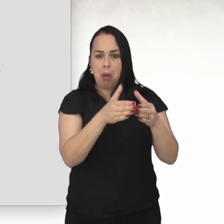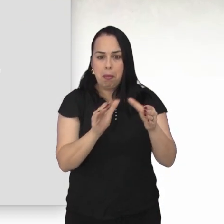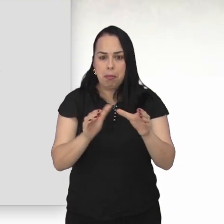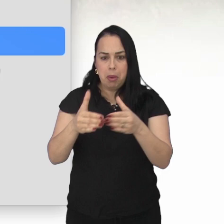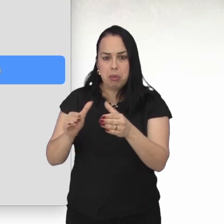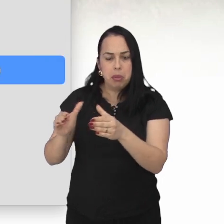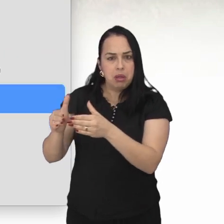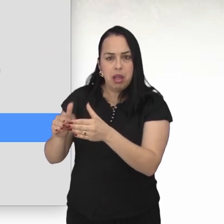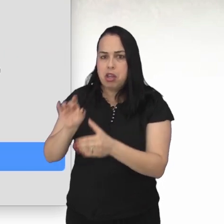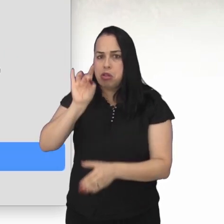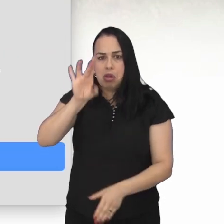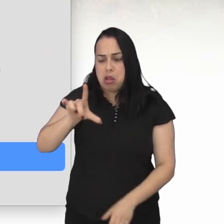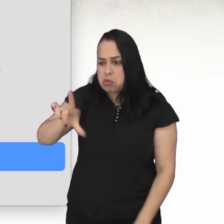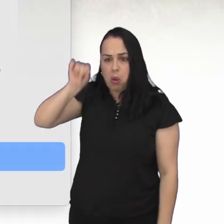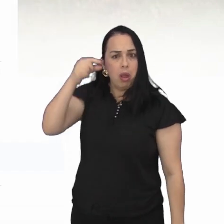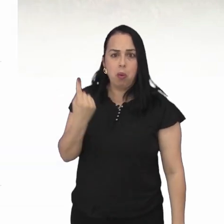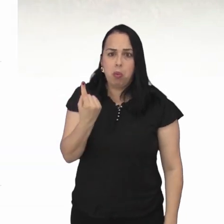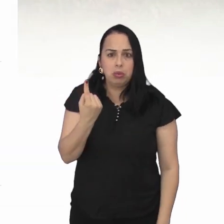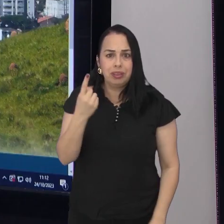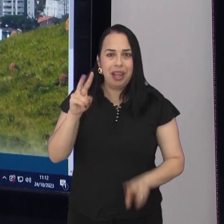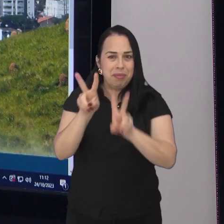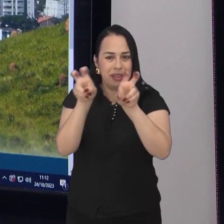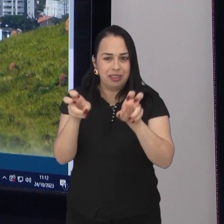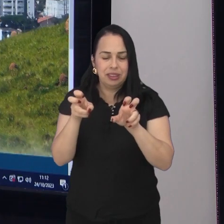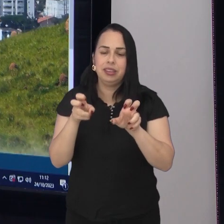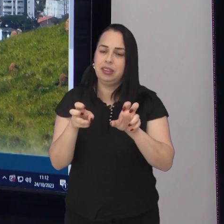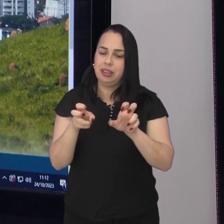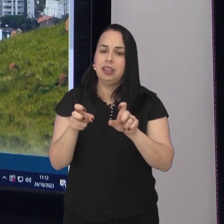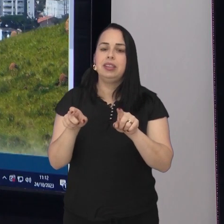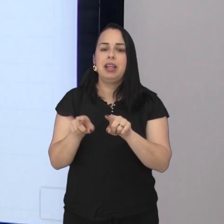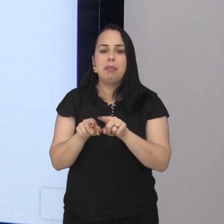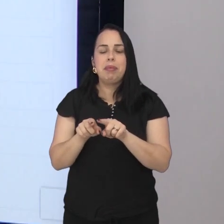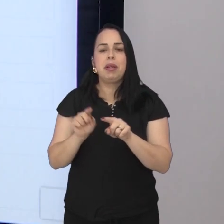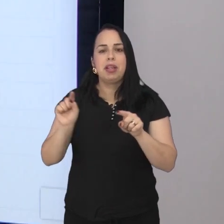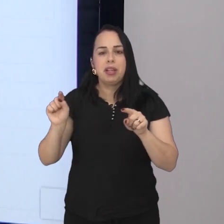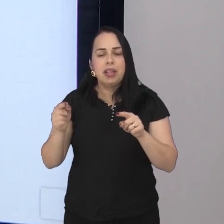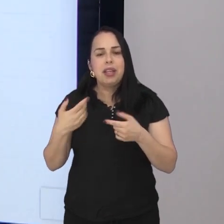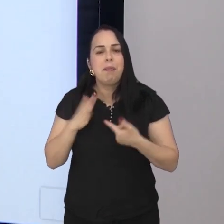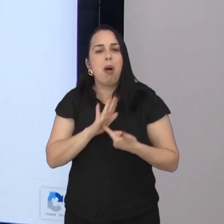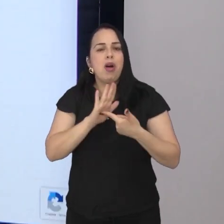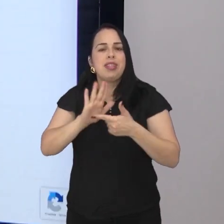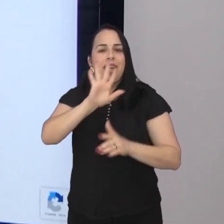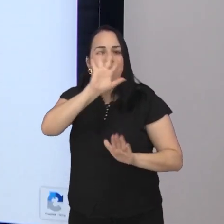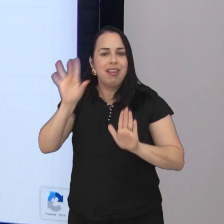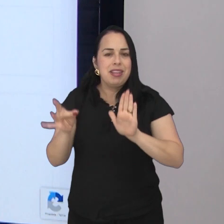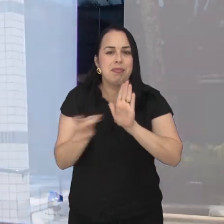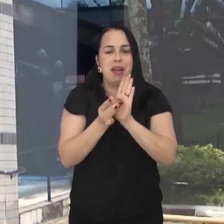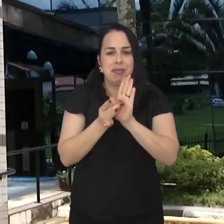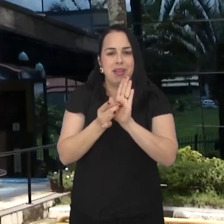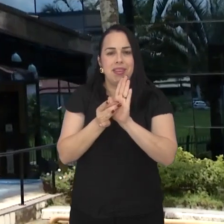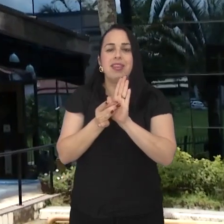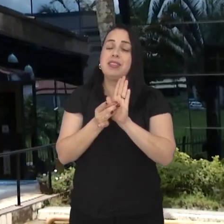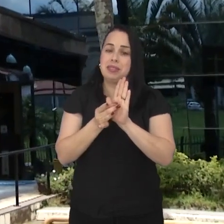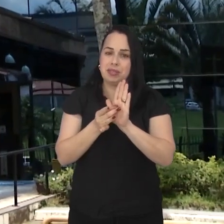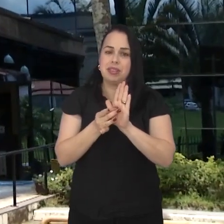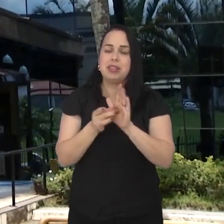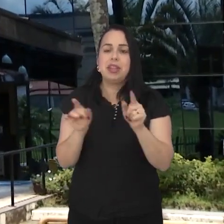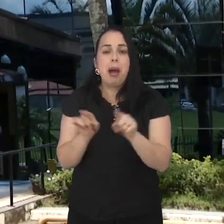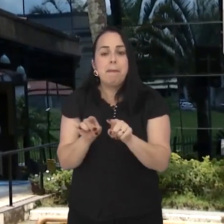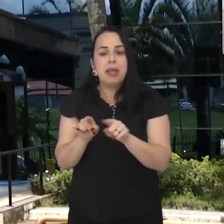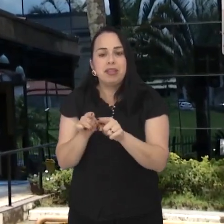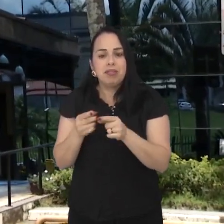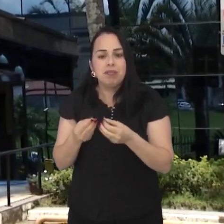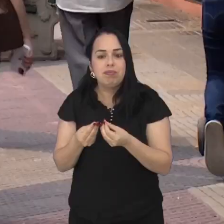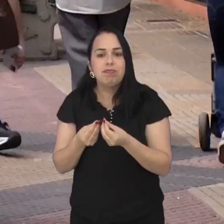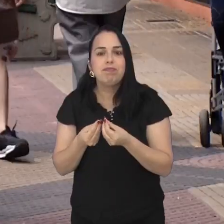por área. É só selecionar o assunto. A página cumpre uma medida legal de dar mais transparência às ações da Câmara, além